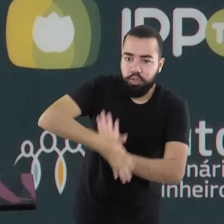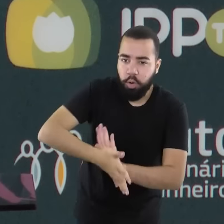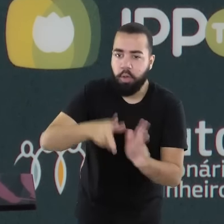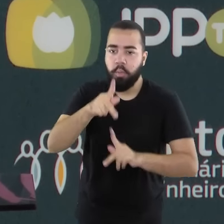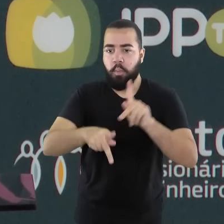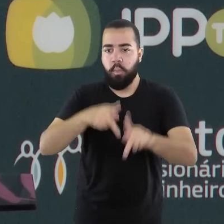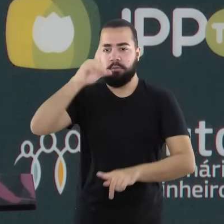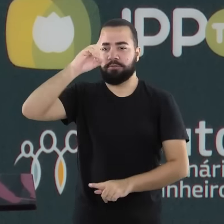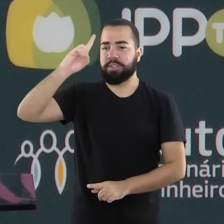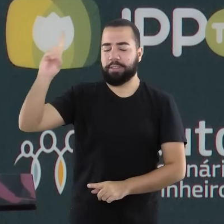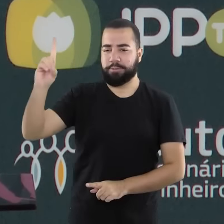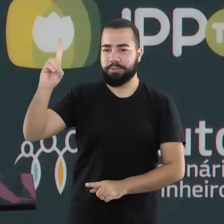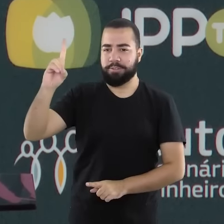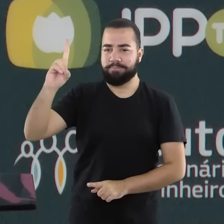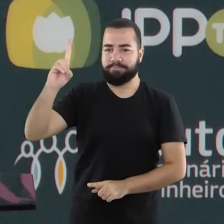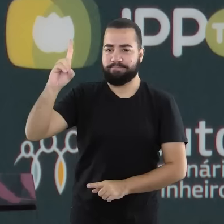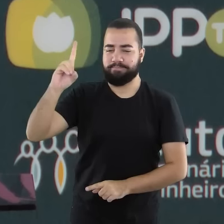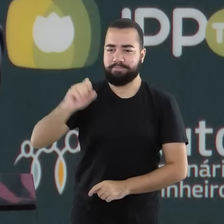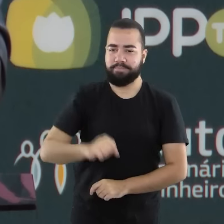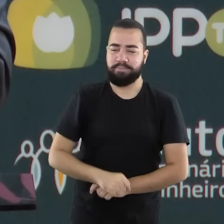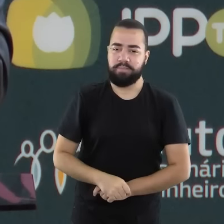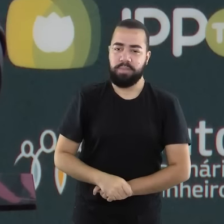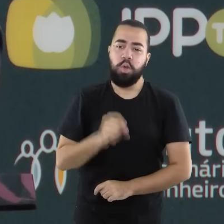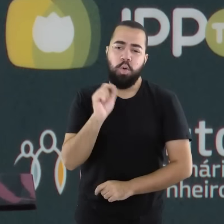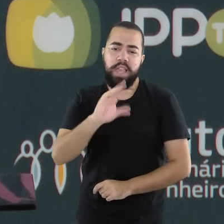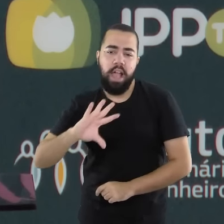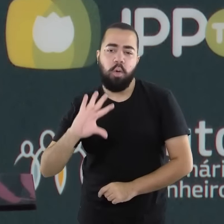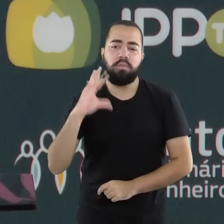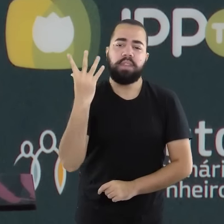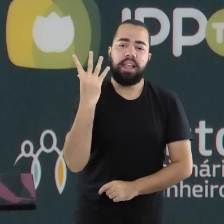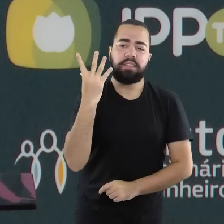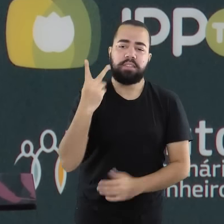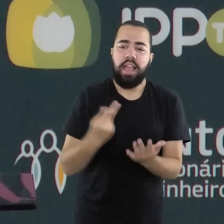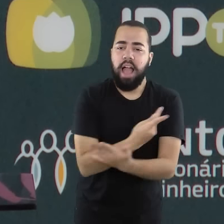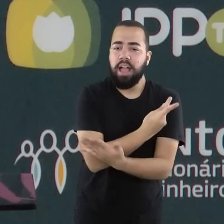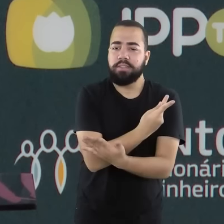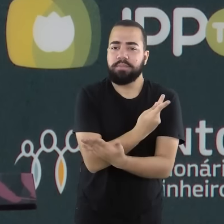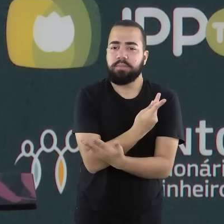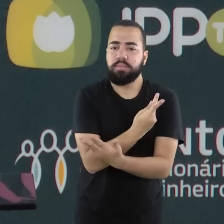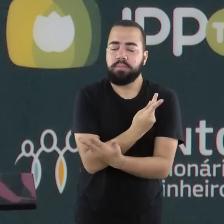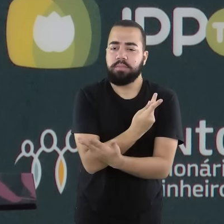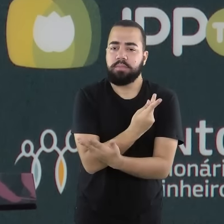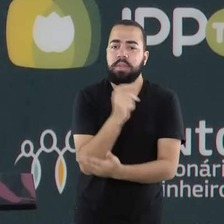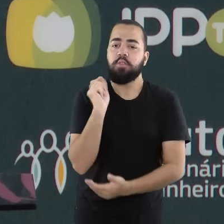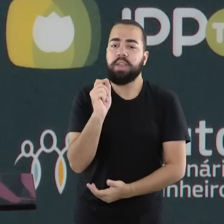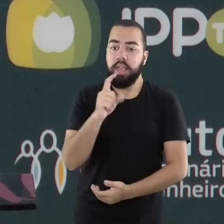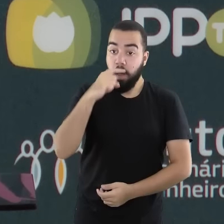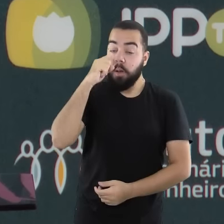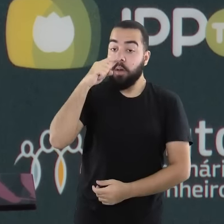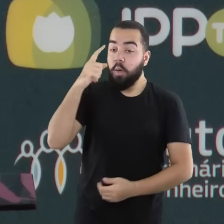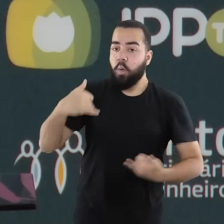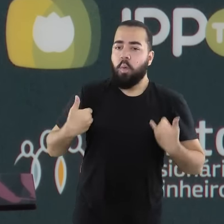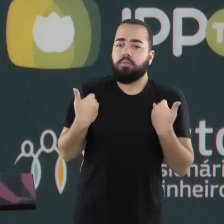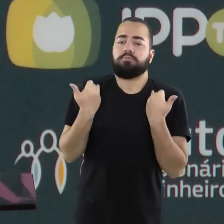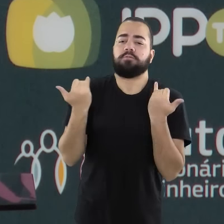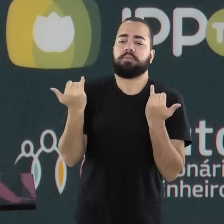A primeira e a pior causa do erro que prevalece em nossos dias é o orgulho